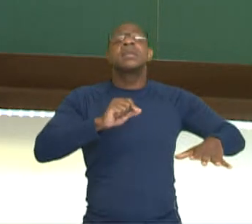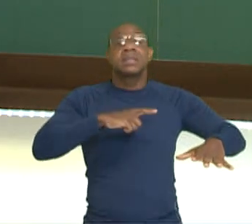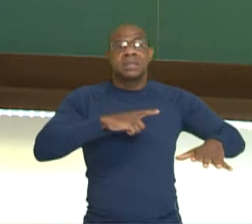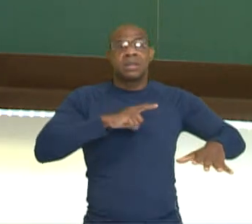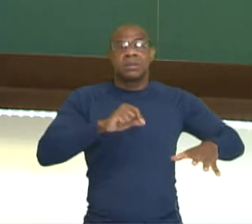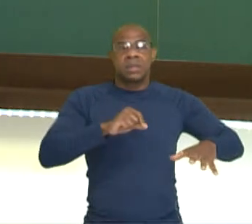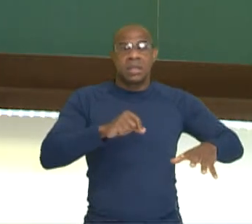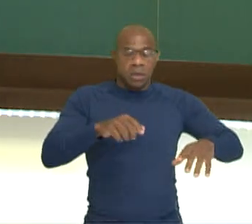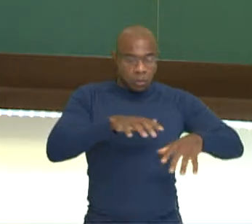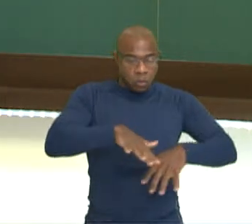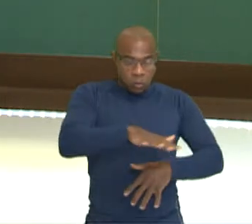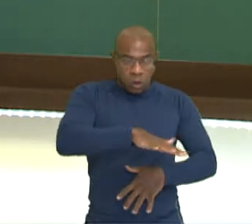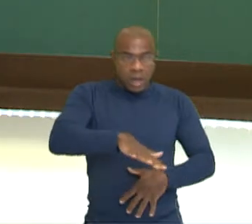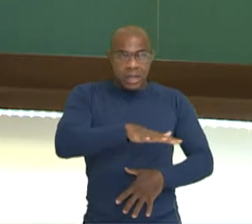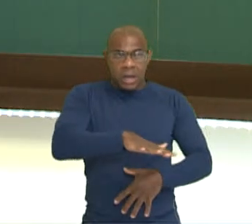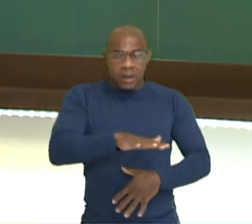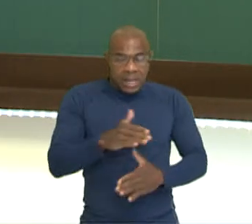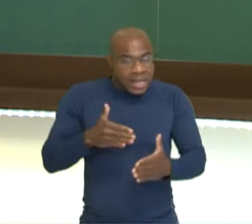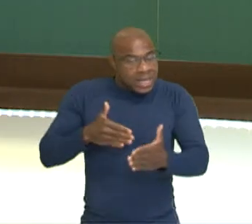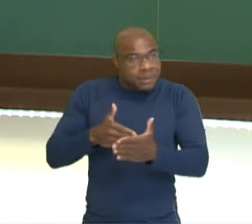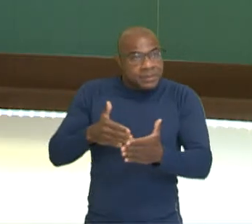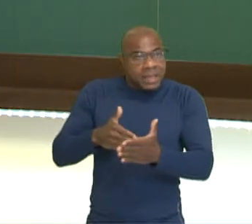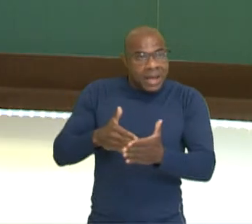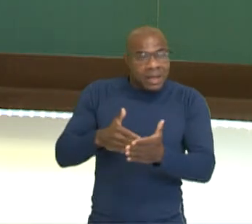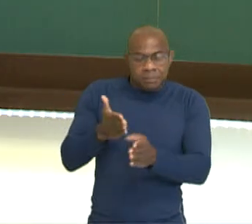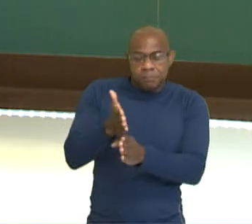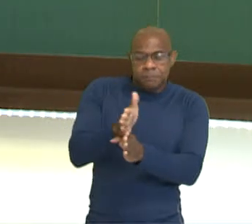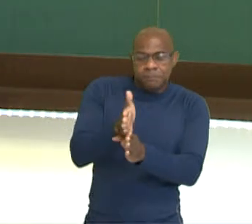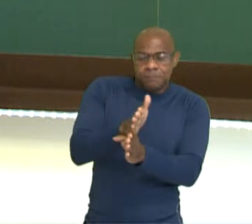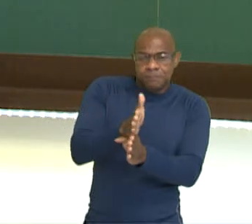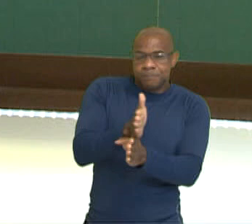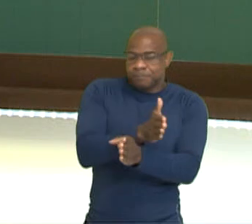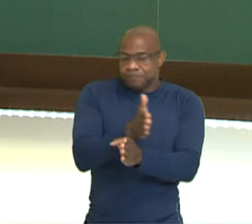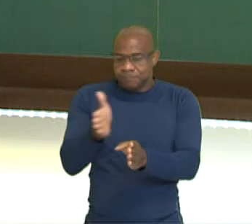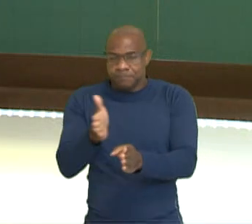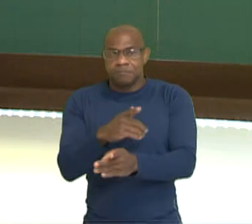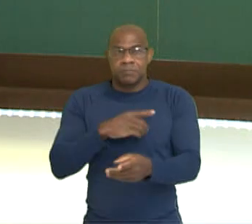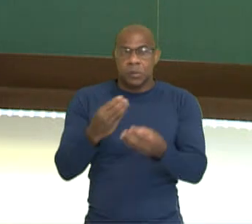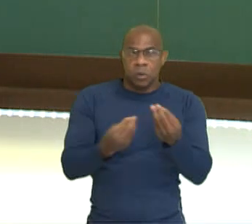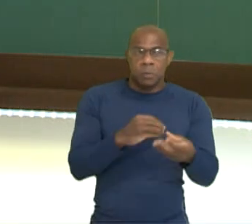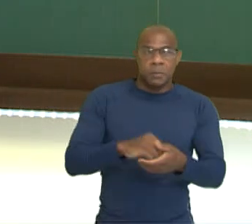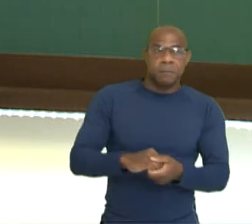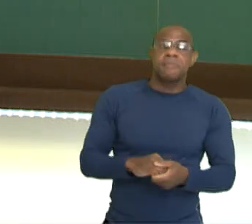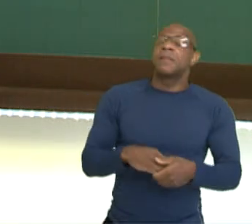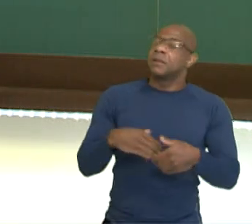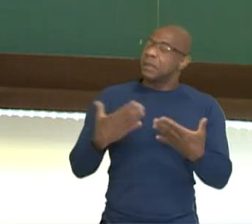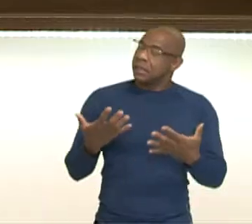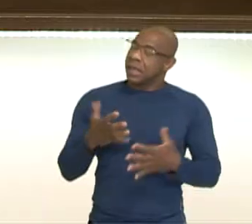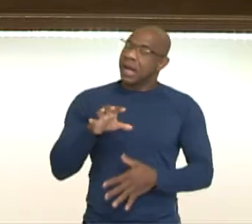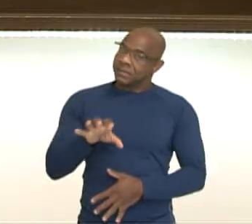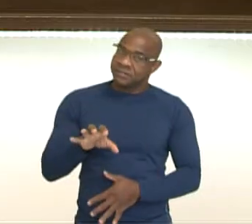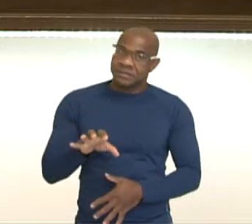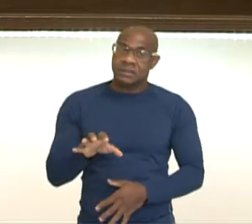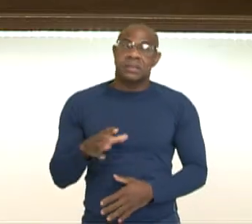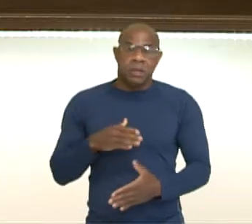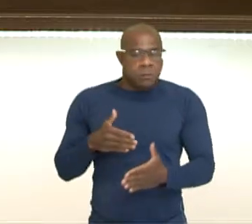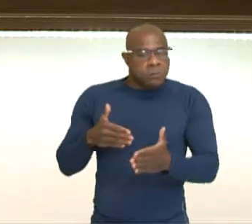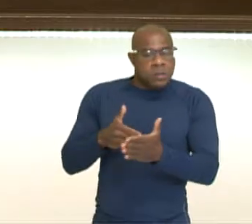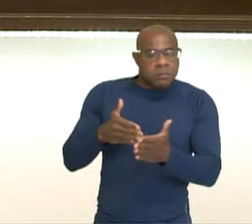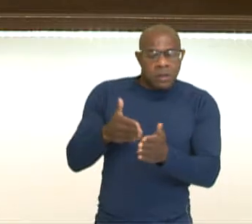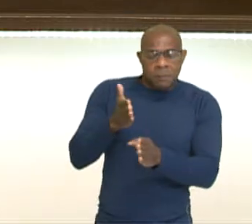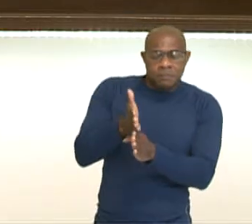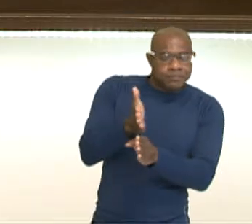posse dessa área delimitada por fronteiras. Desta maneira, lógico que ao delimitar essa